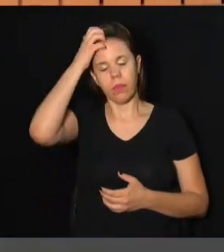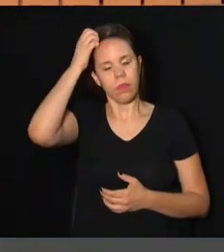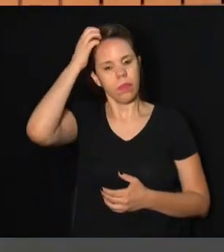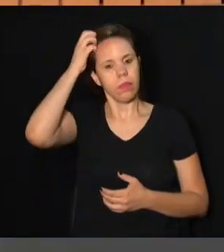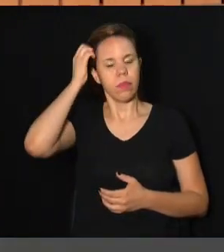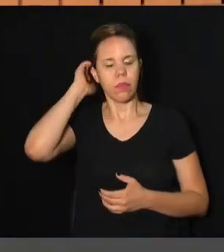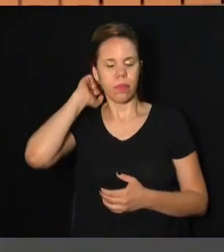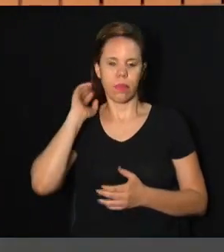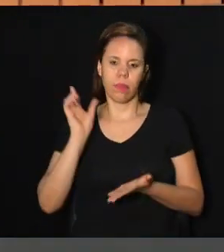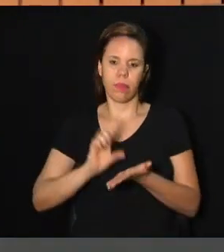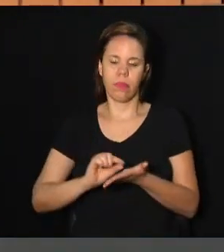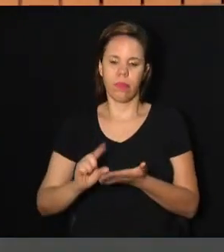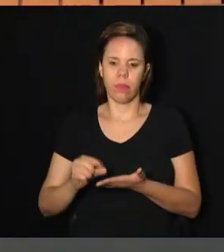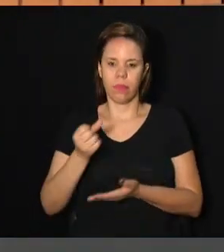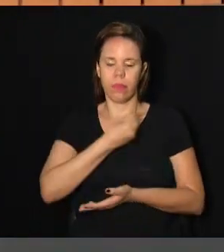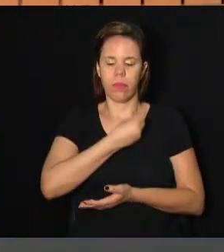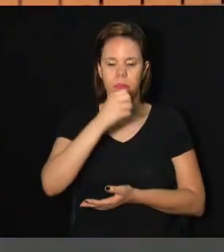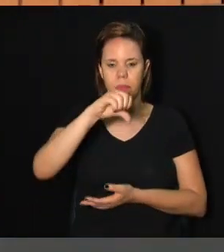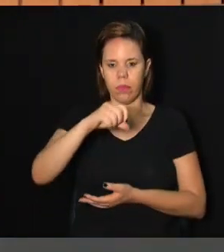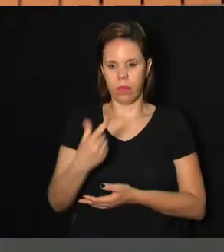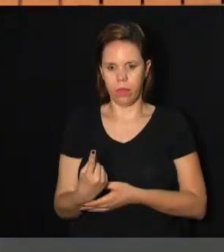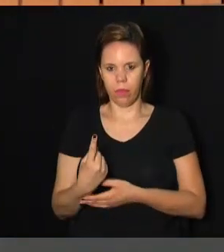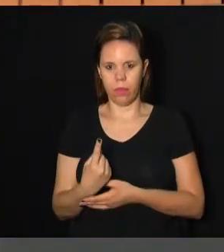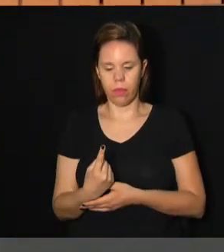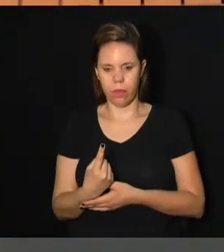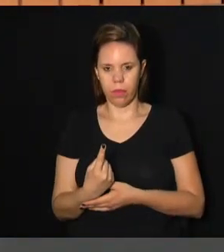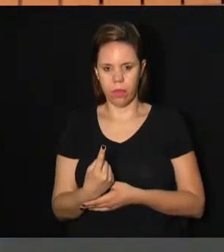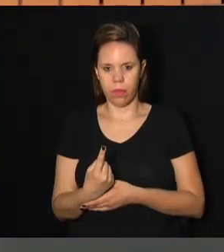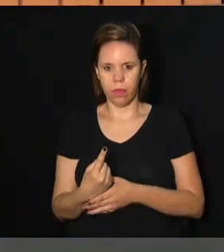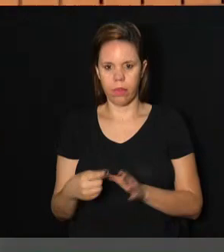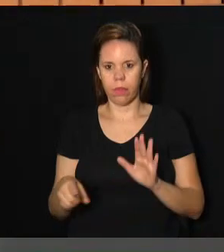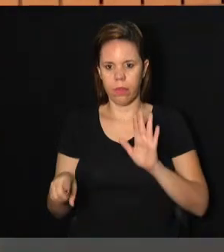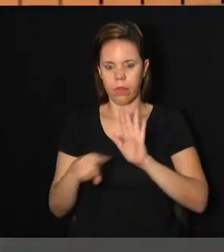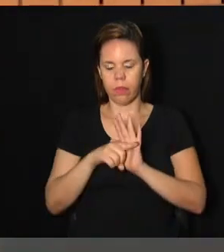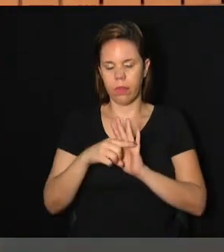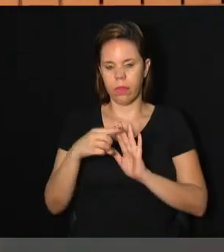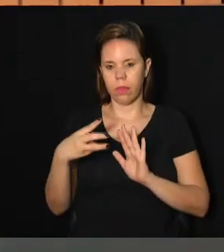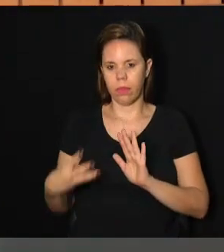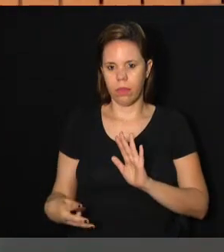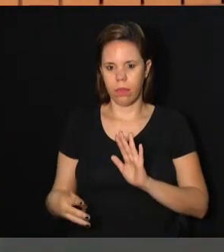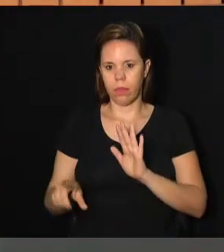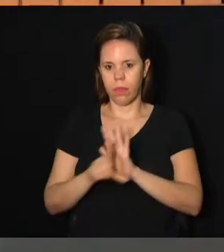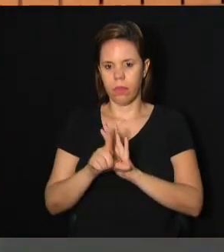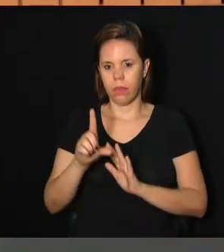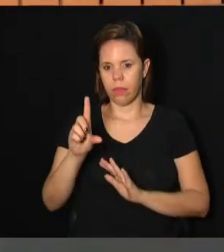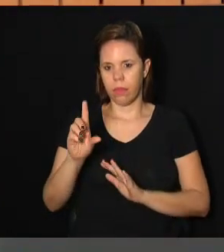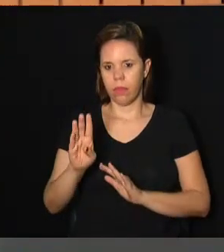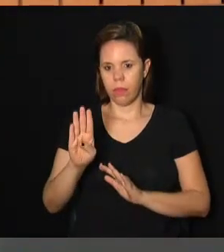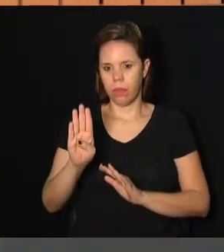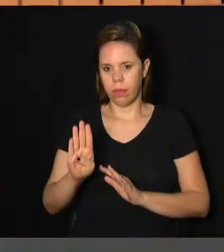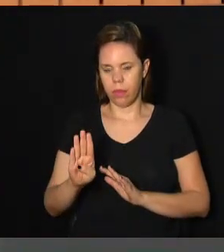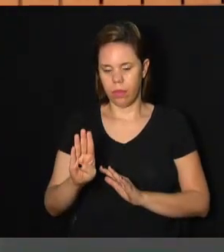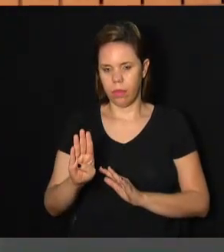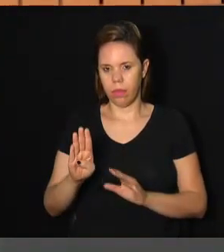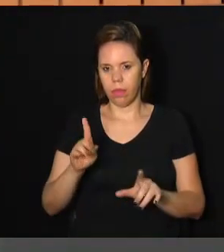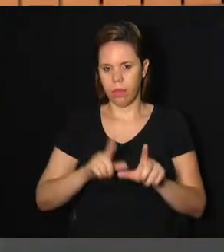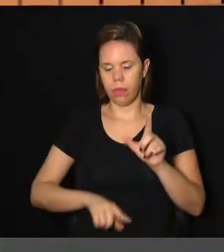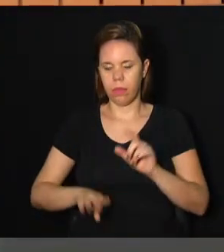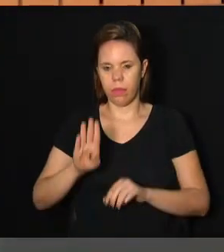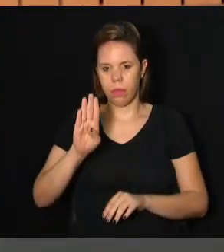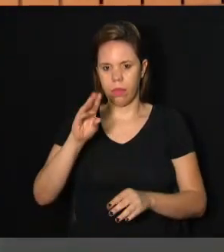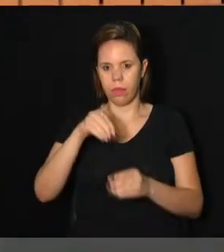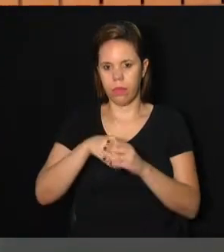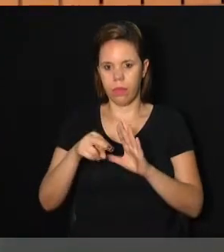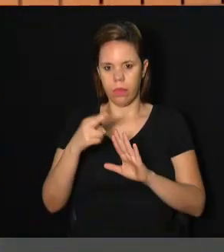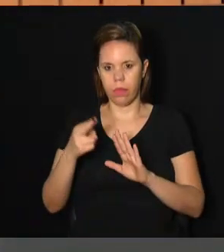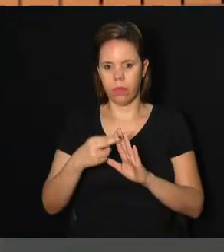acordo com o artigo 91, terceiro da letra B do requerimento interno, o líder poderá usar a palavra por